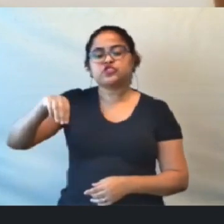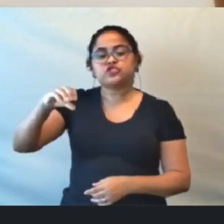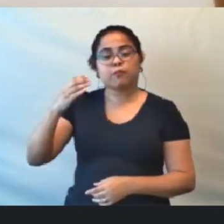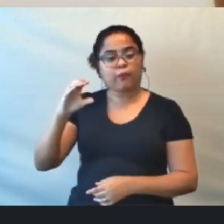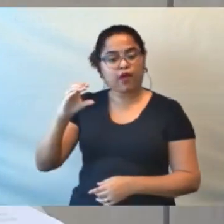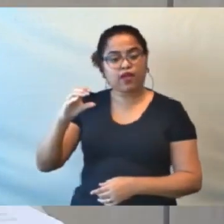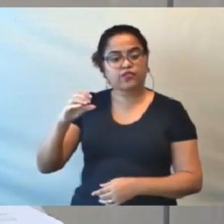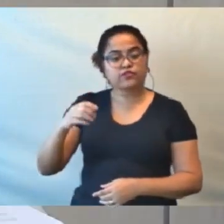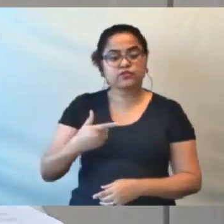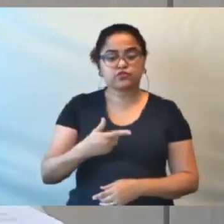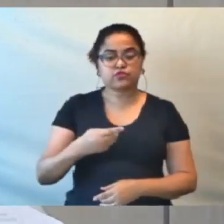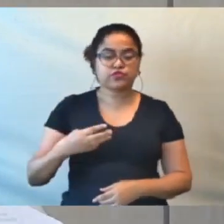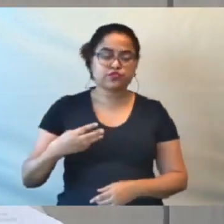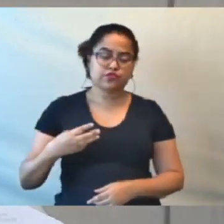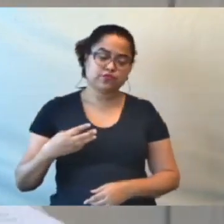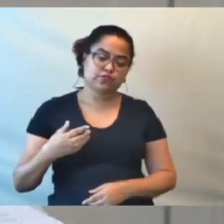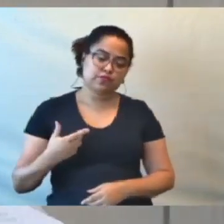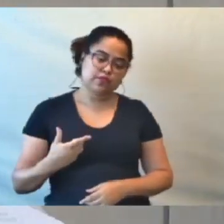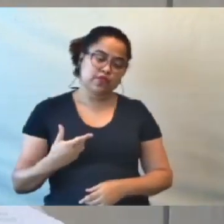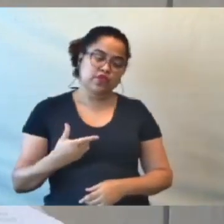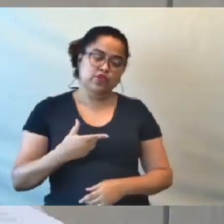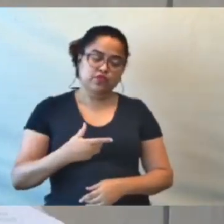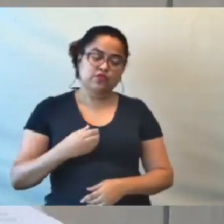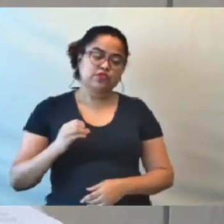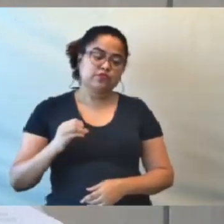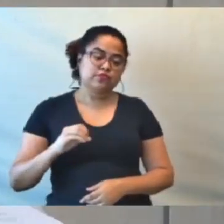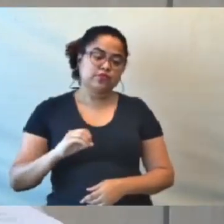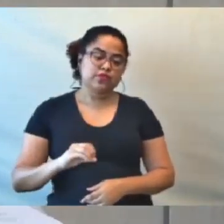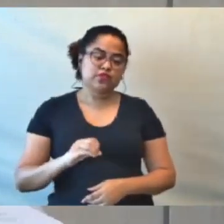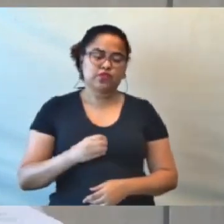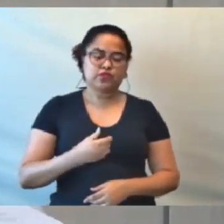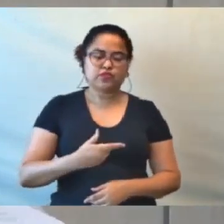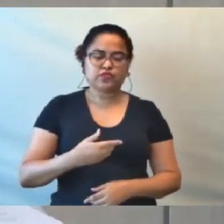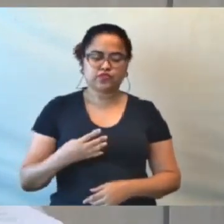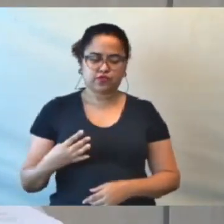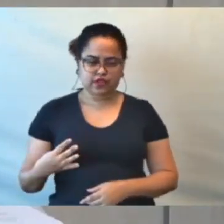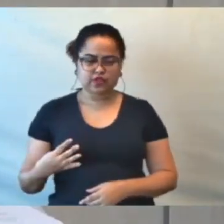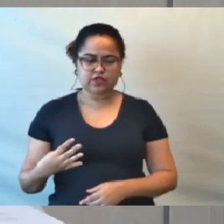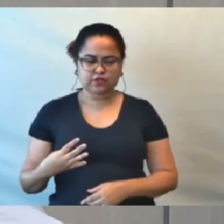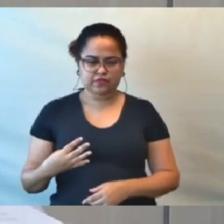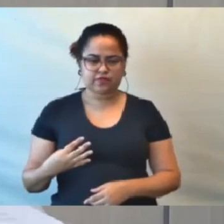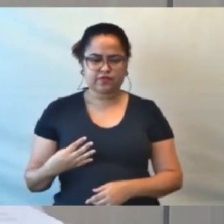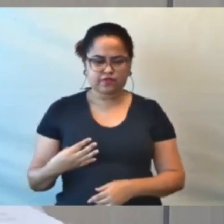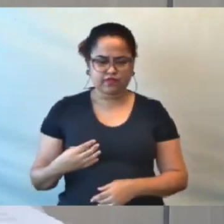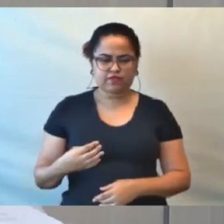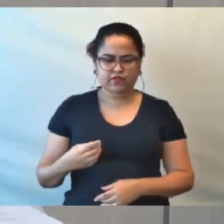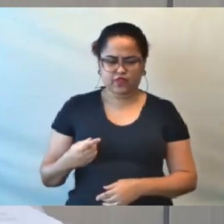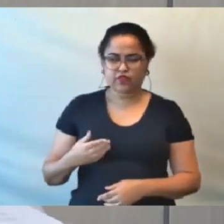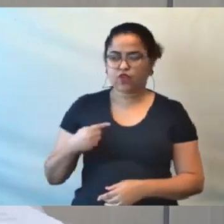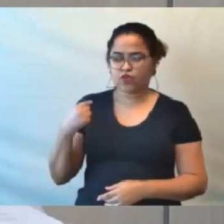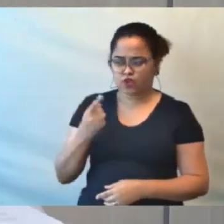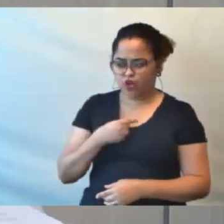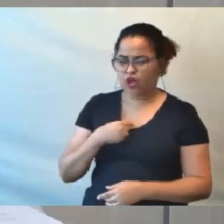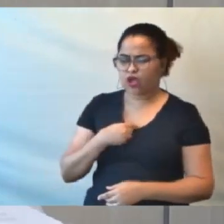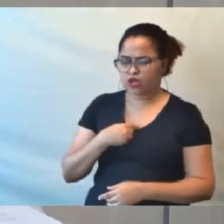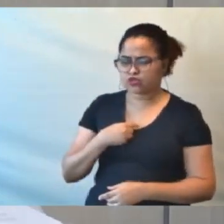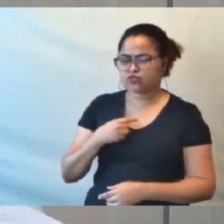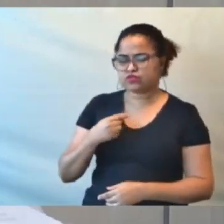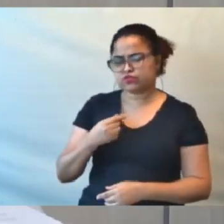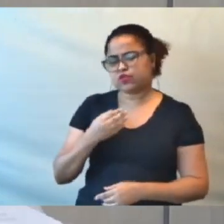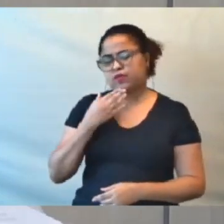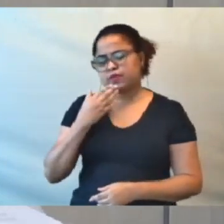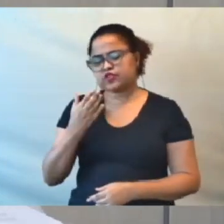2024. Ok, então está certo. Foi o nosso pedido de informação. Bem, então, continuando,